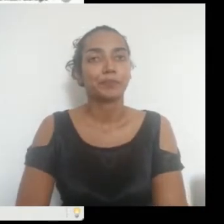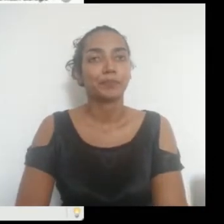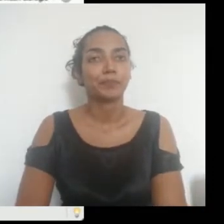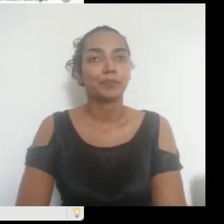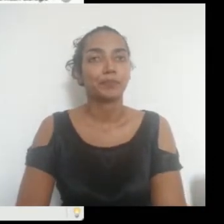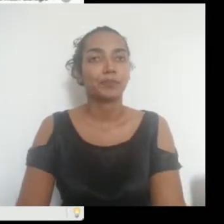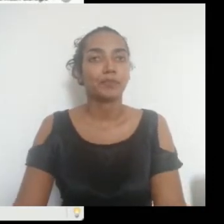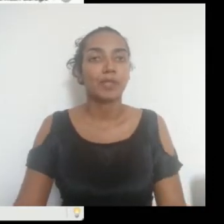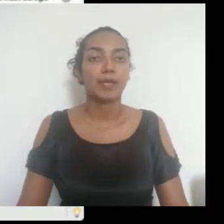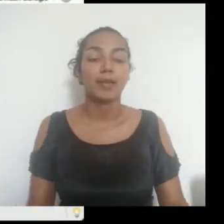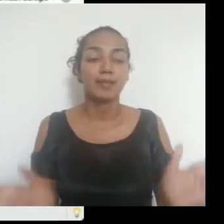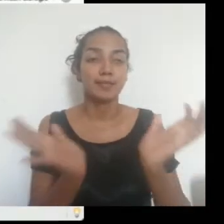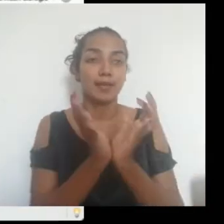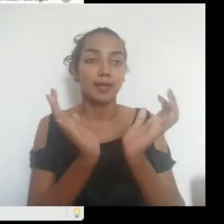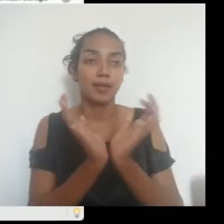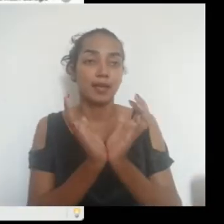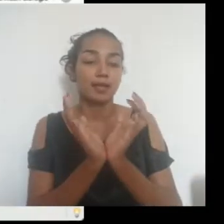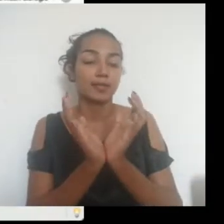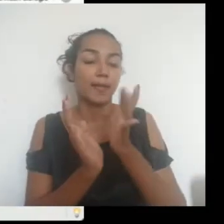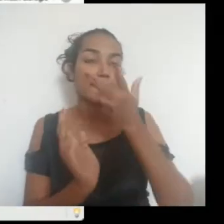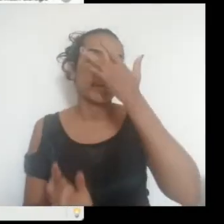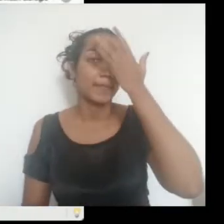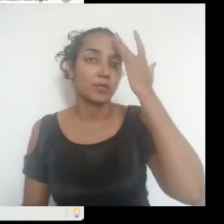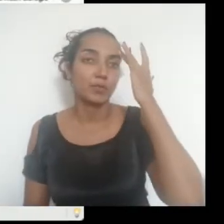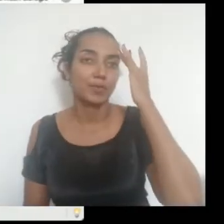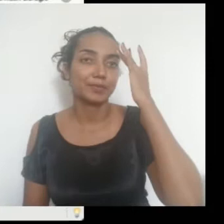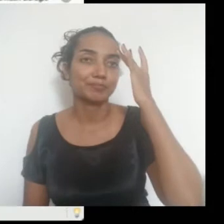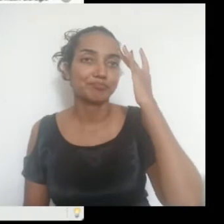E essa classe pessoa, assim como